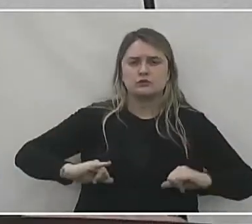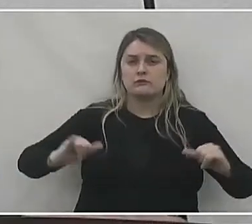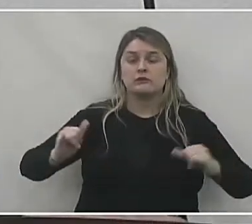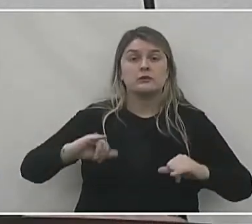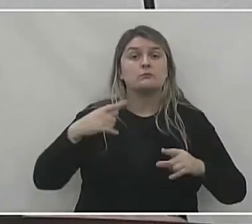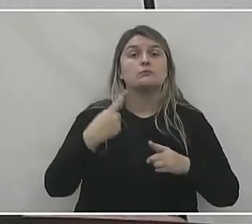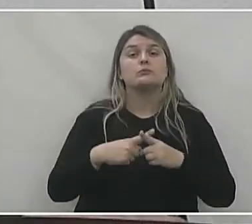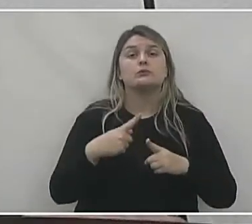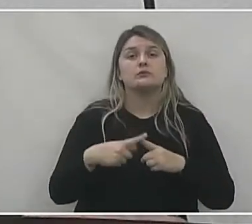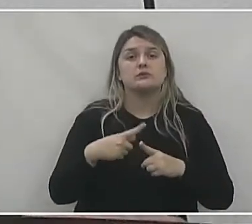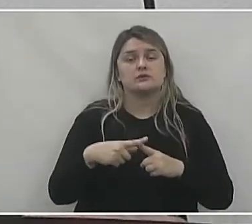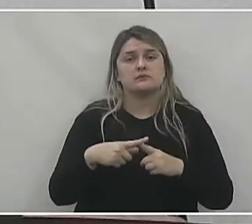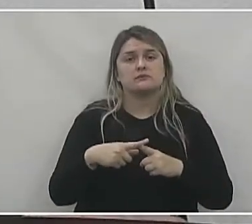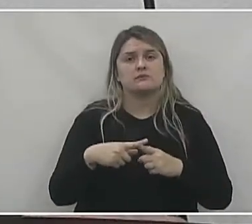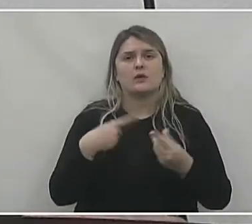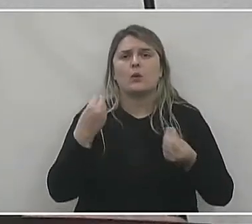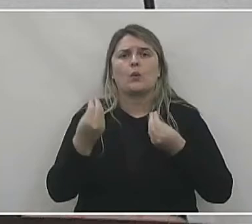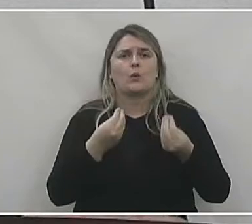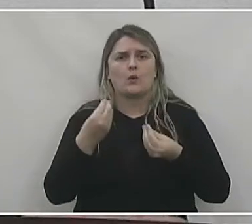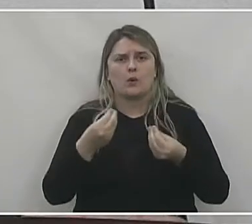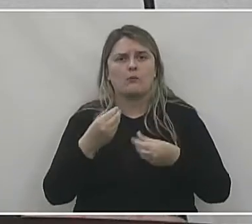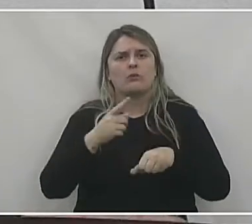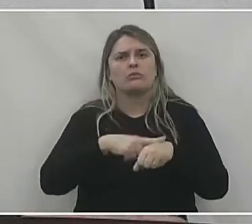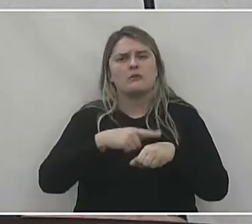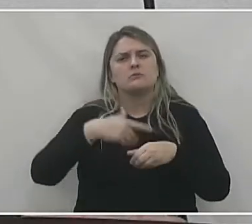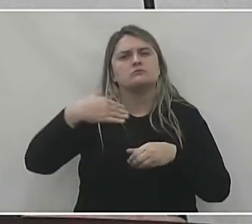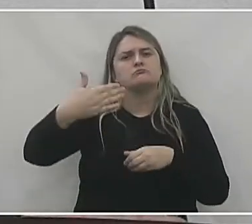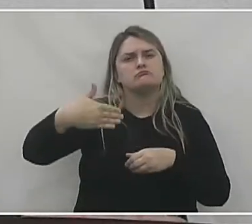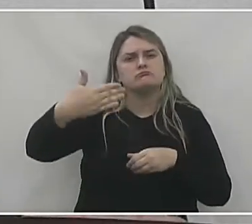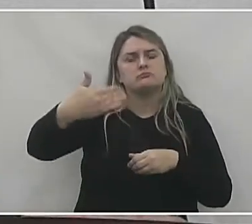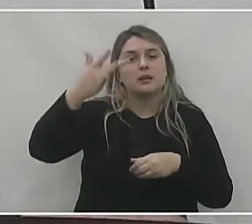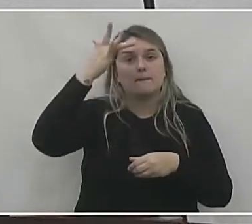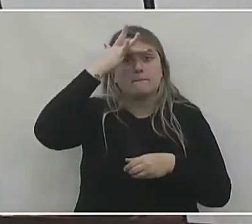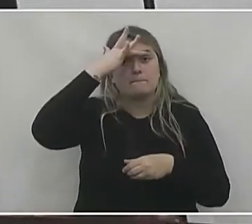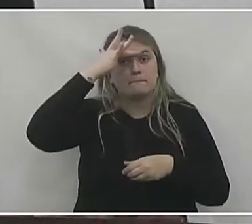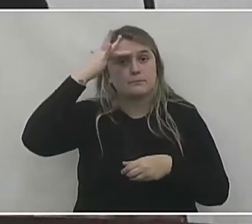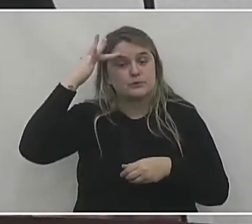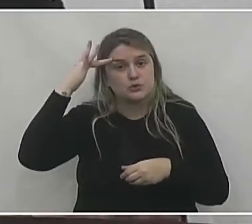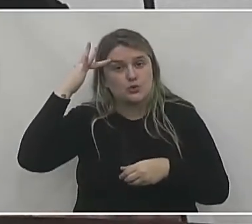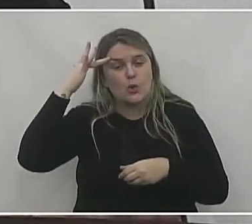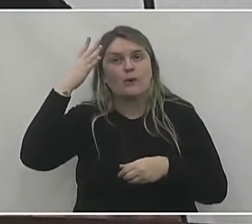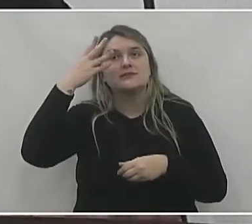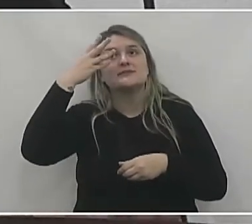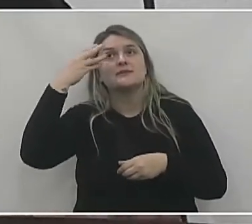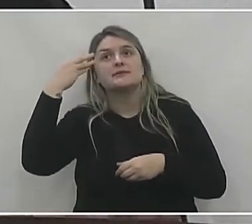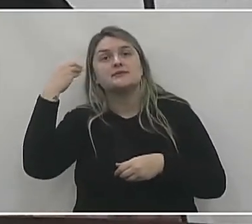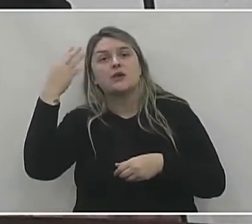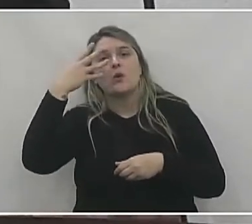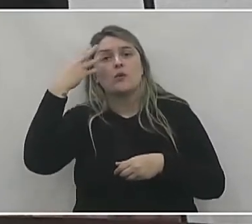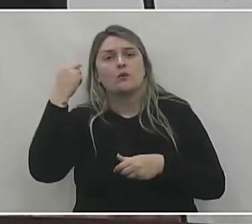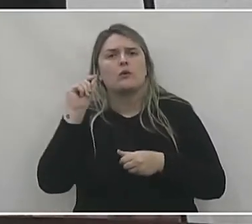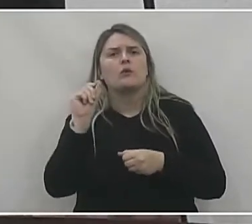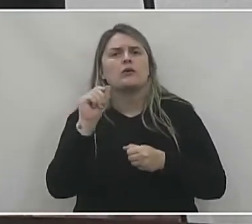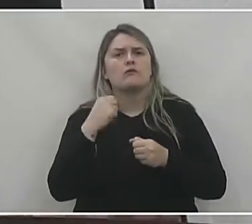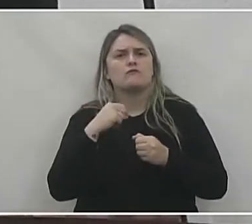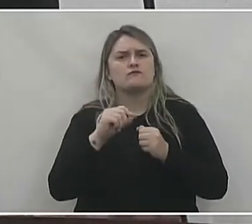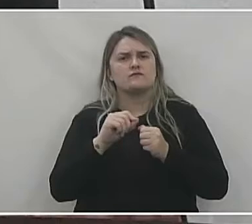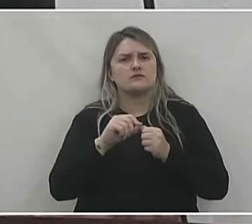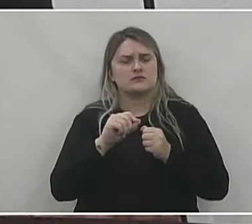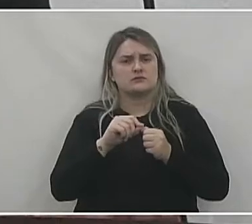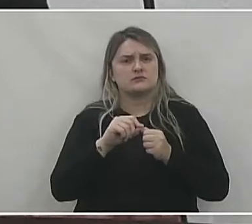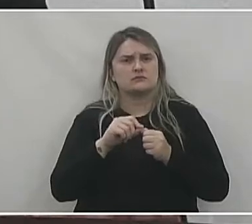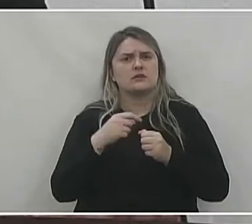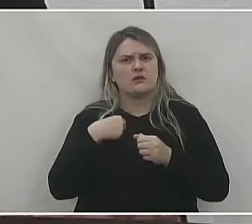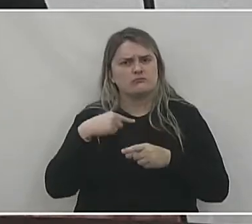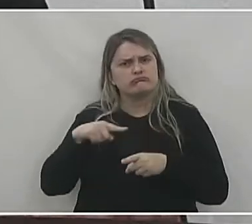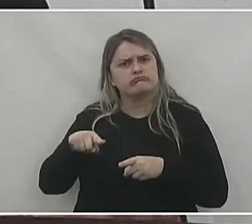consequências, porque a maneira que o tempo foi passando, as pessoas foram esquecendo do feito que eu fiz, porque